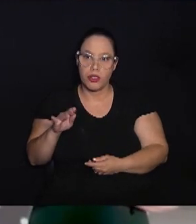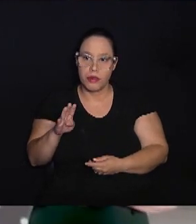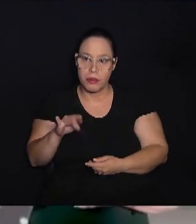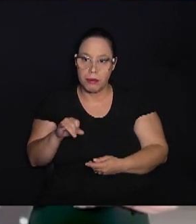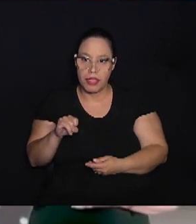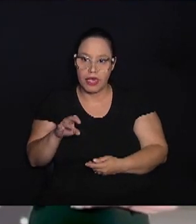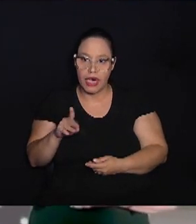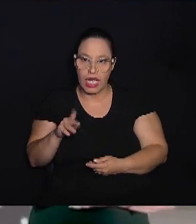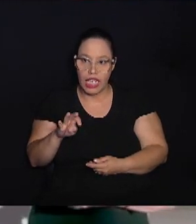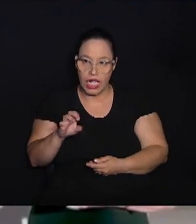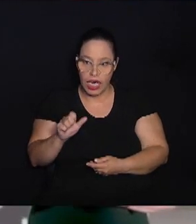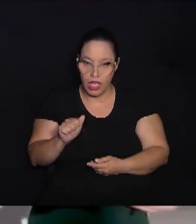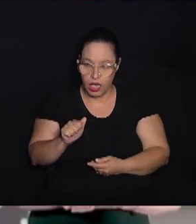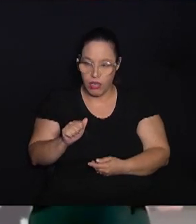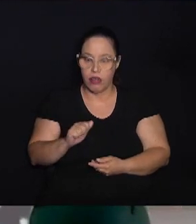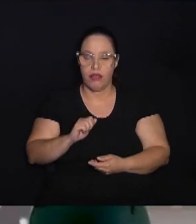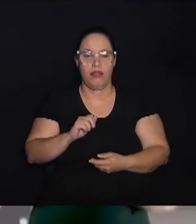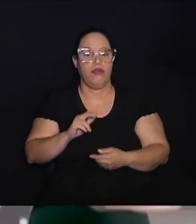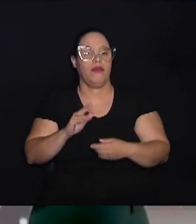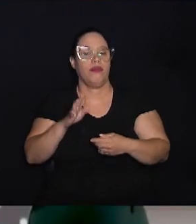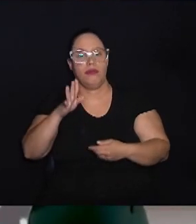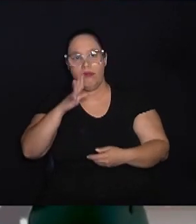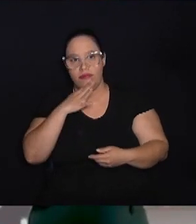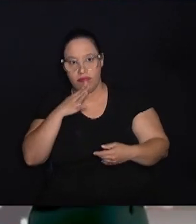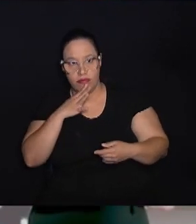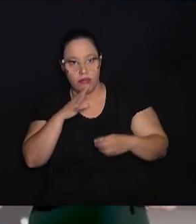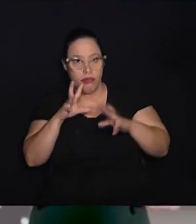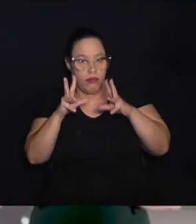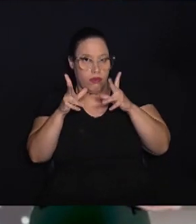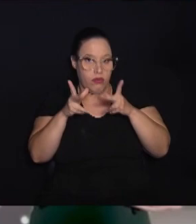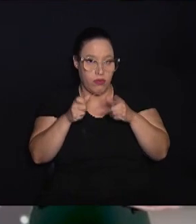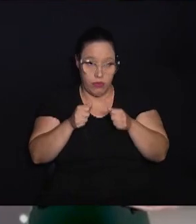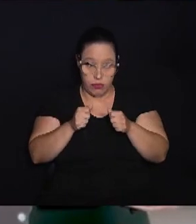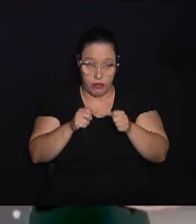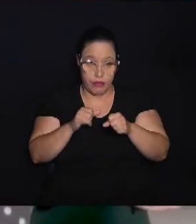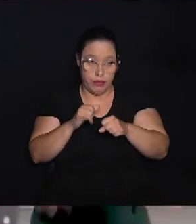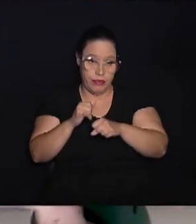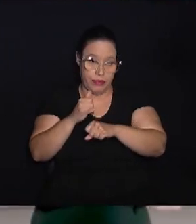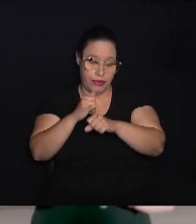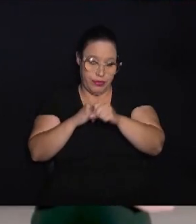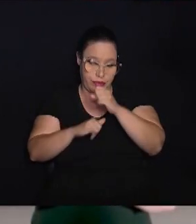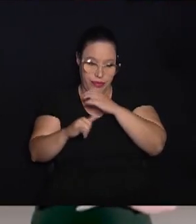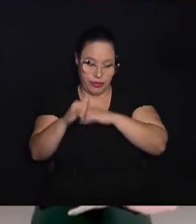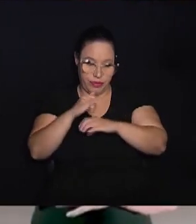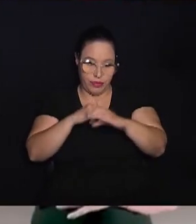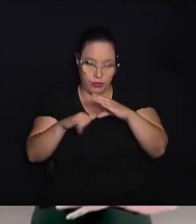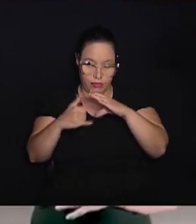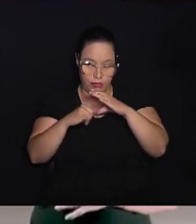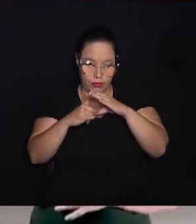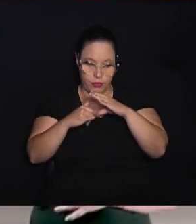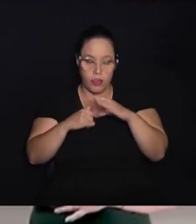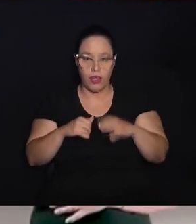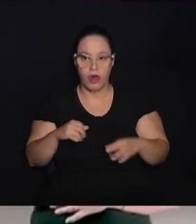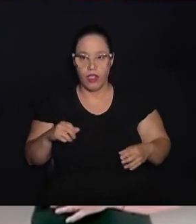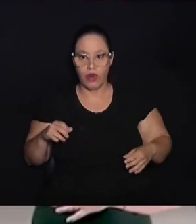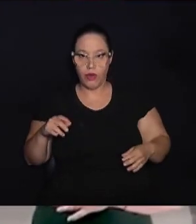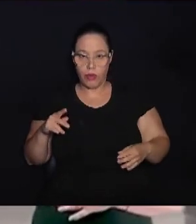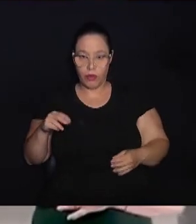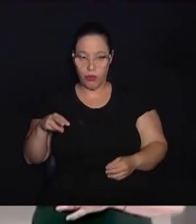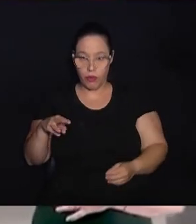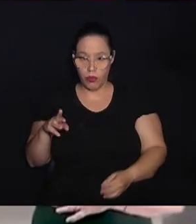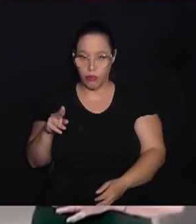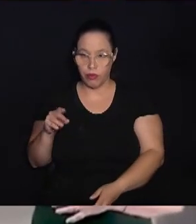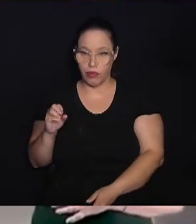bem bacana também PR as pessoas conhecerem não só o programa tá lá no YouTube Quem quiser digitar educa TV TV tá Chama mundo hqtv